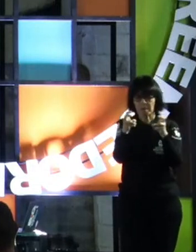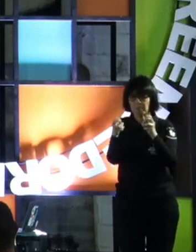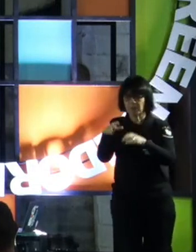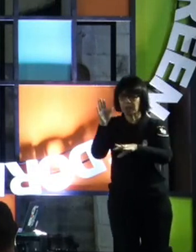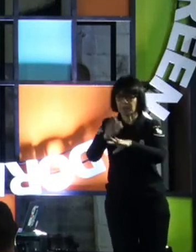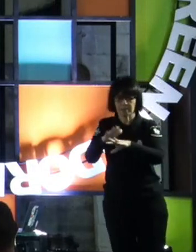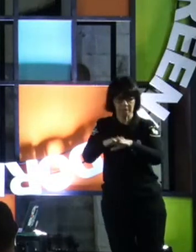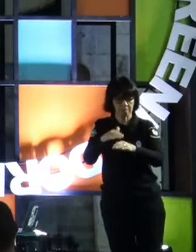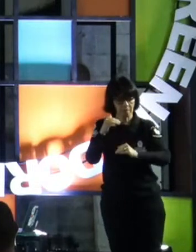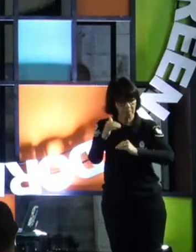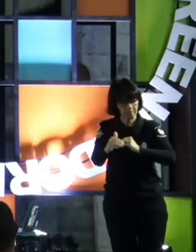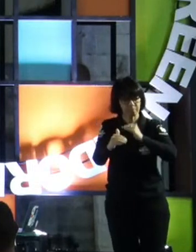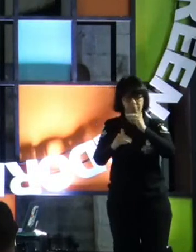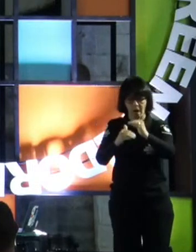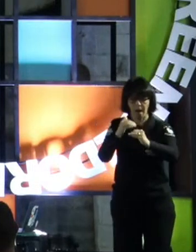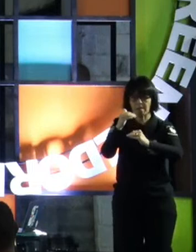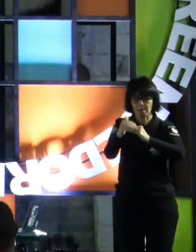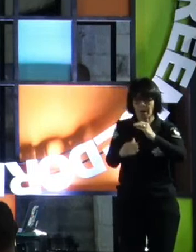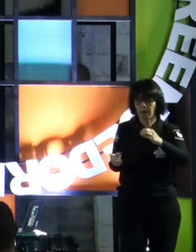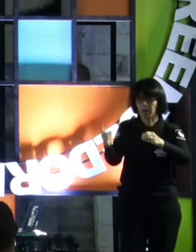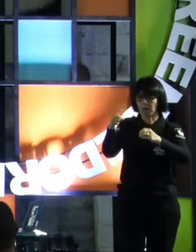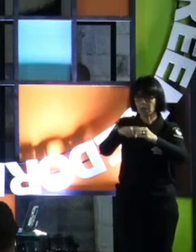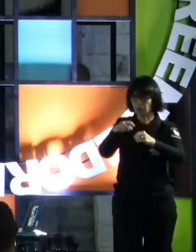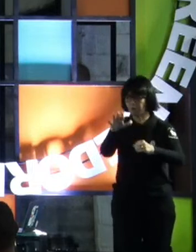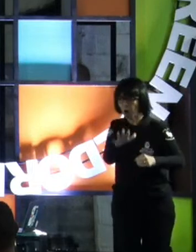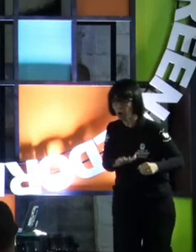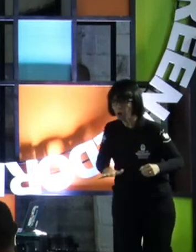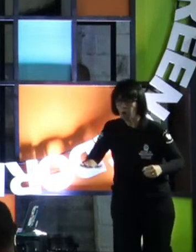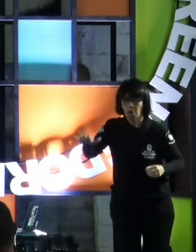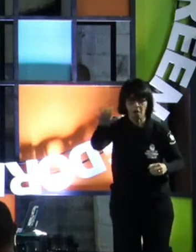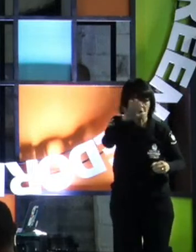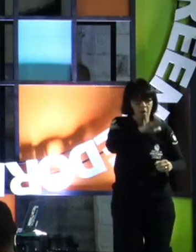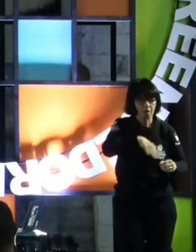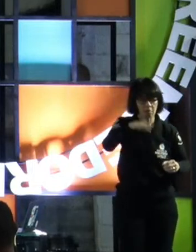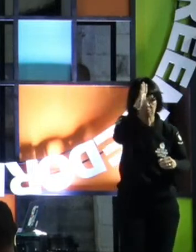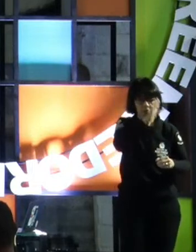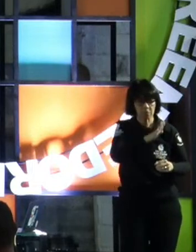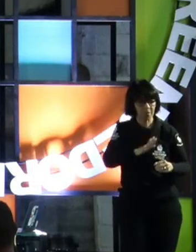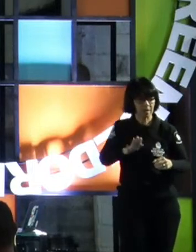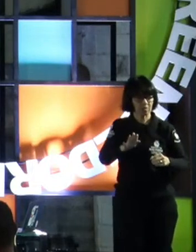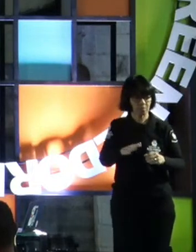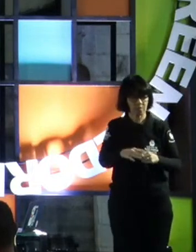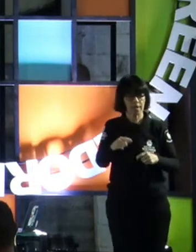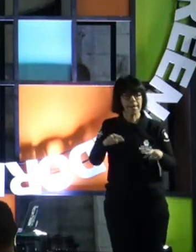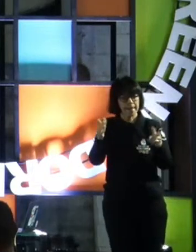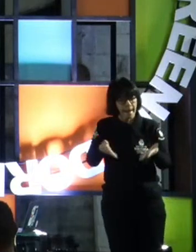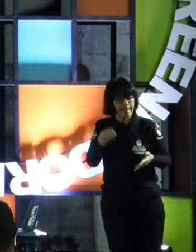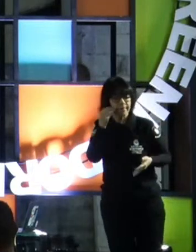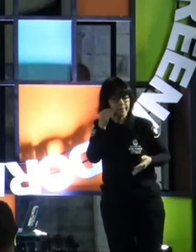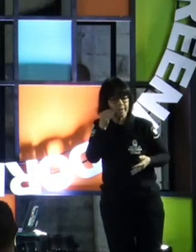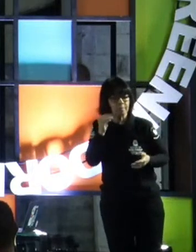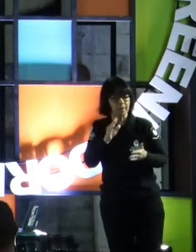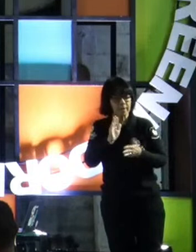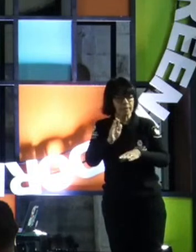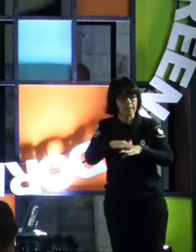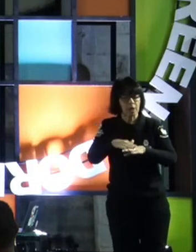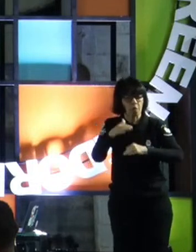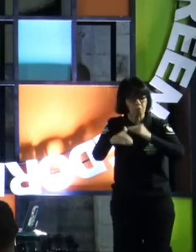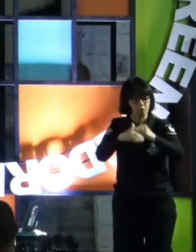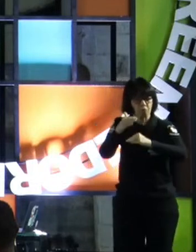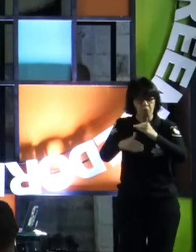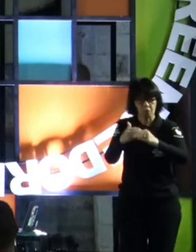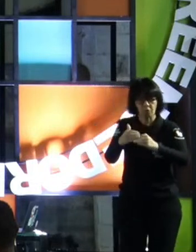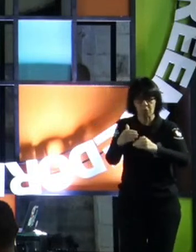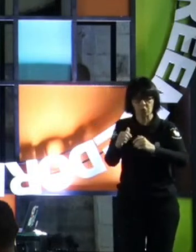mais um processo de retomada dos espaços públicos, de ocupação dos espaços públicos. E essas experiências, elas serão indutoras de